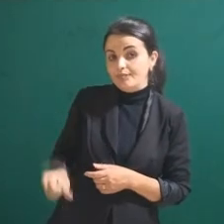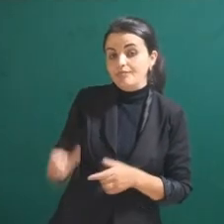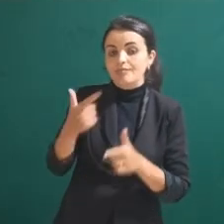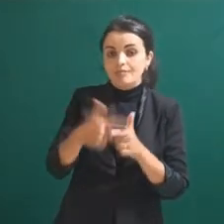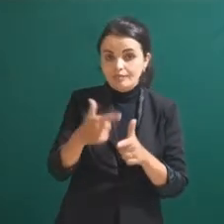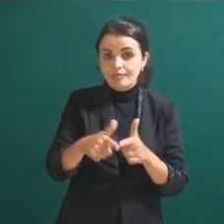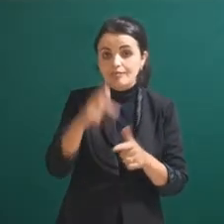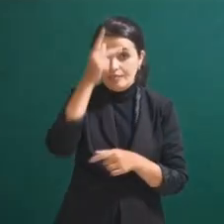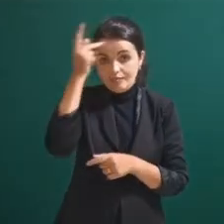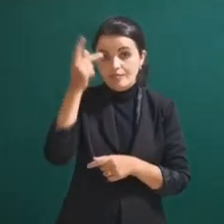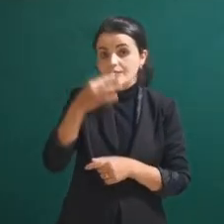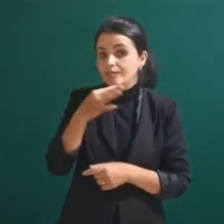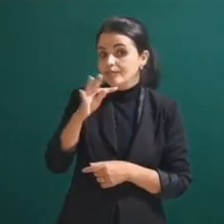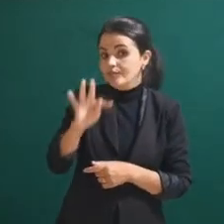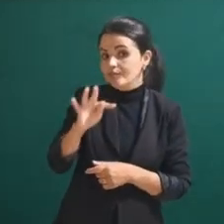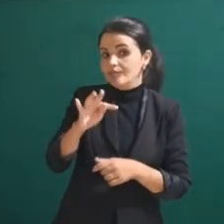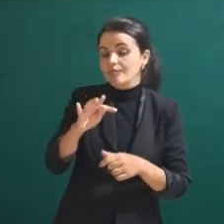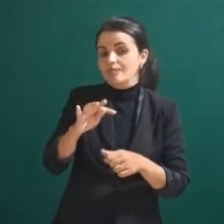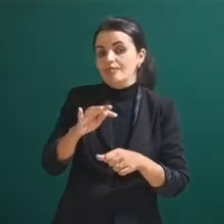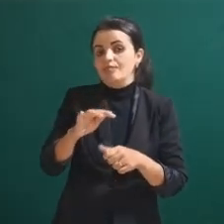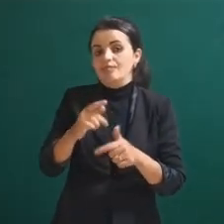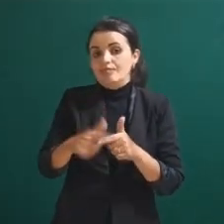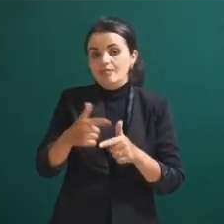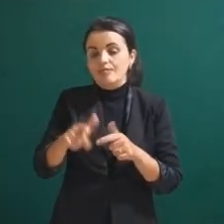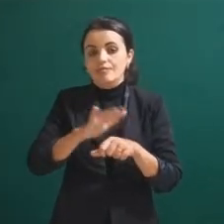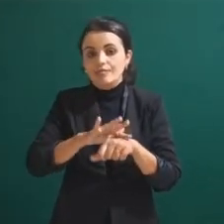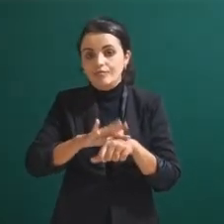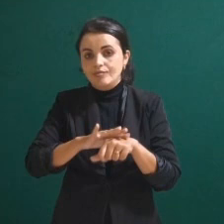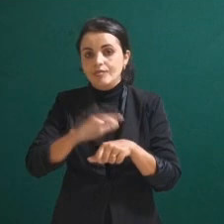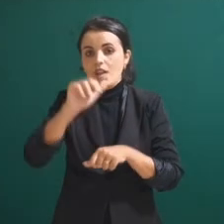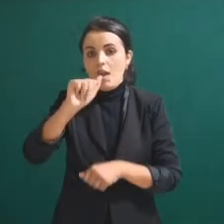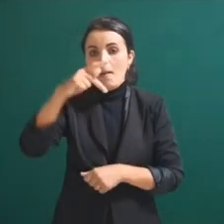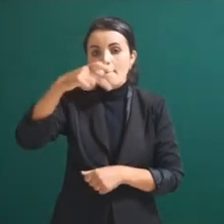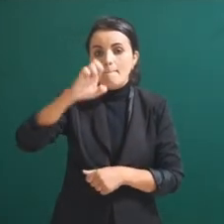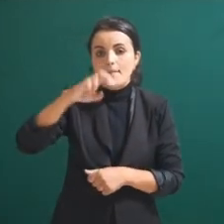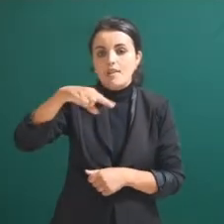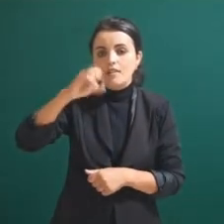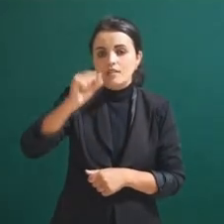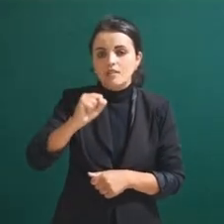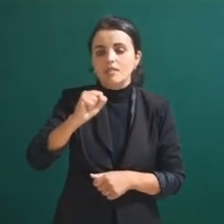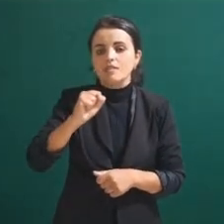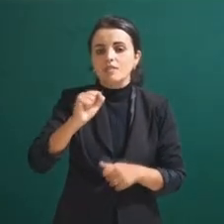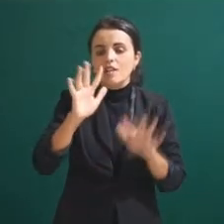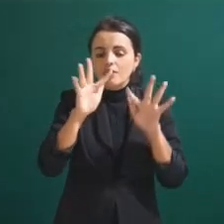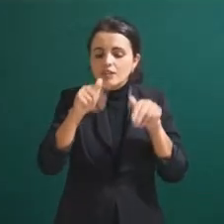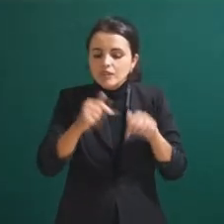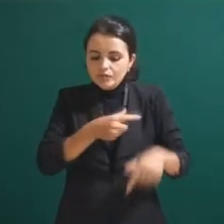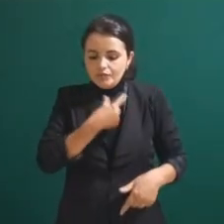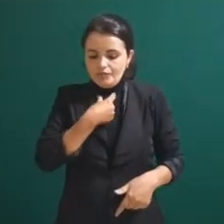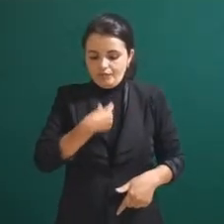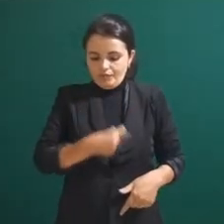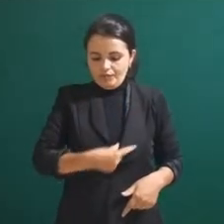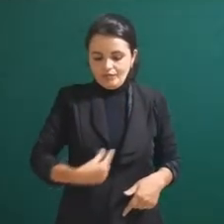ao indivíduo que está com esse problema, certo? Então, para quem não conhecia, a apendicite é nosso apêndice,